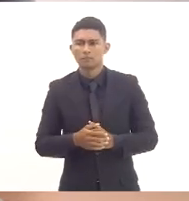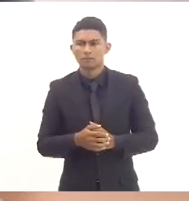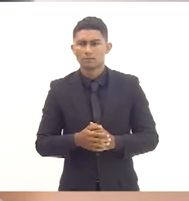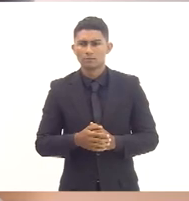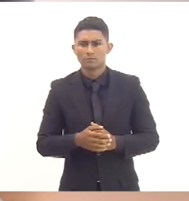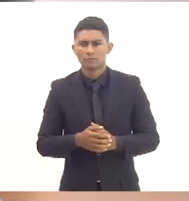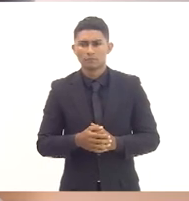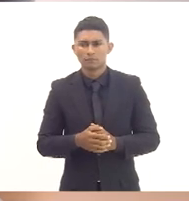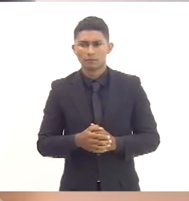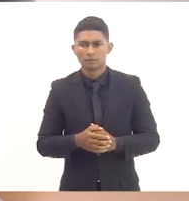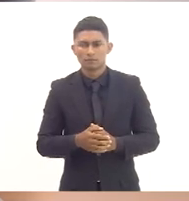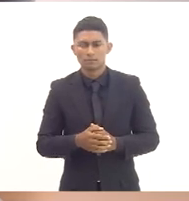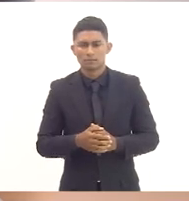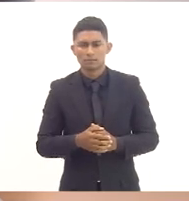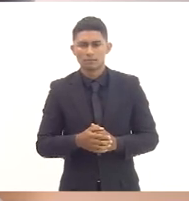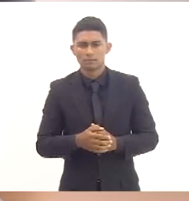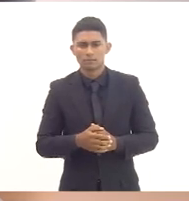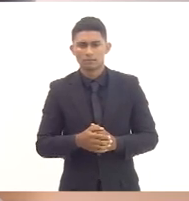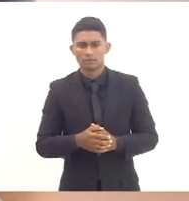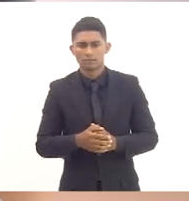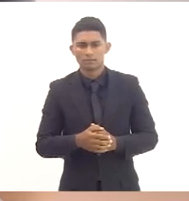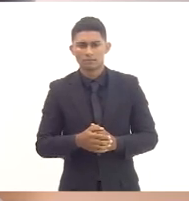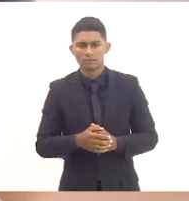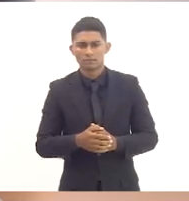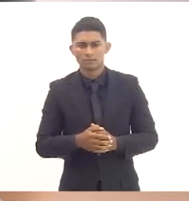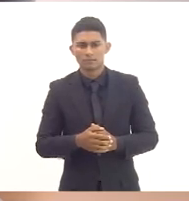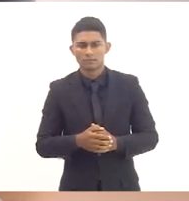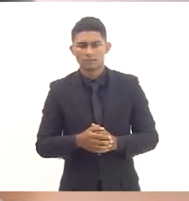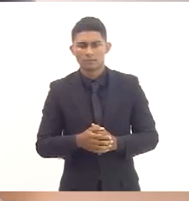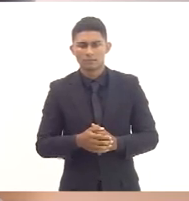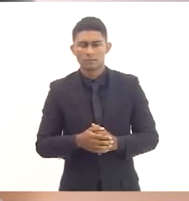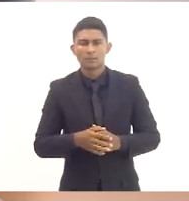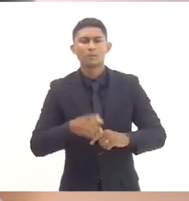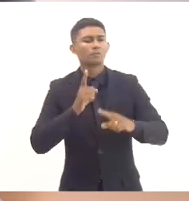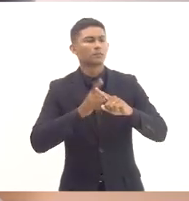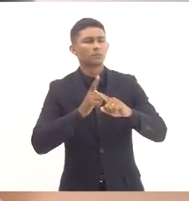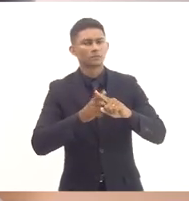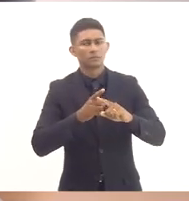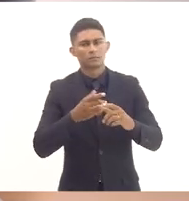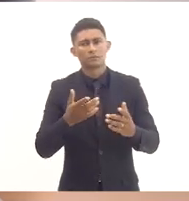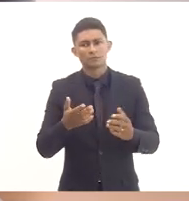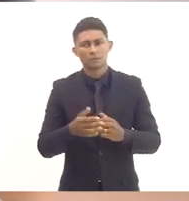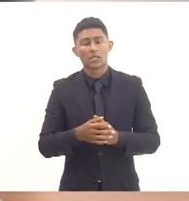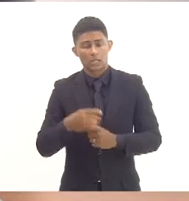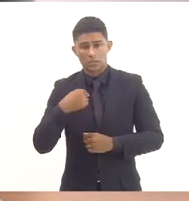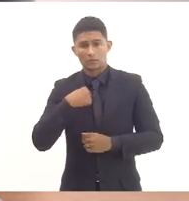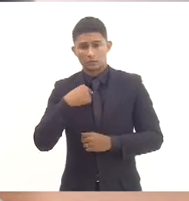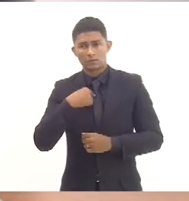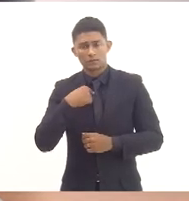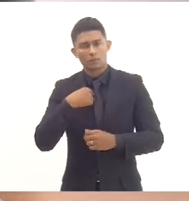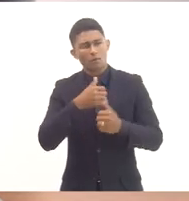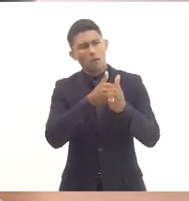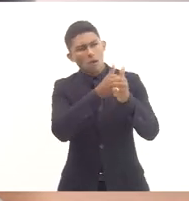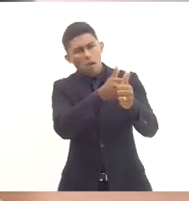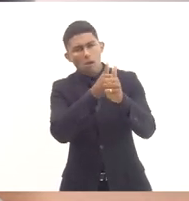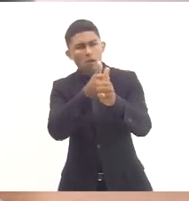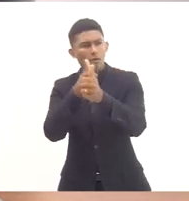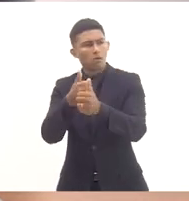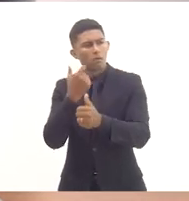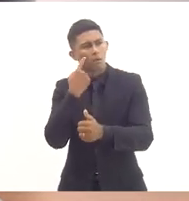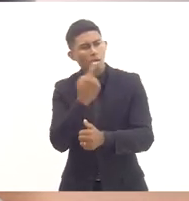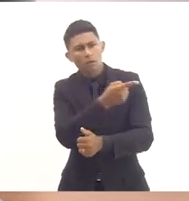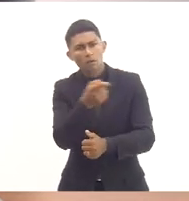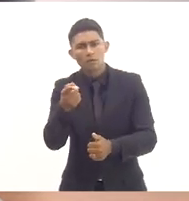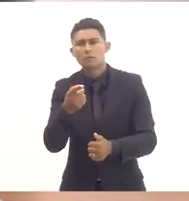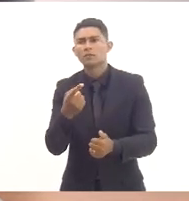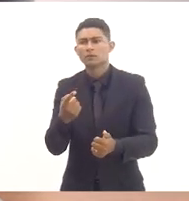Pois é é normalmente normalmente eu tenho o que eu tenho acompanhado tá os